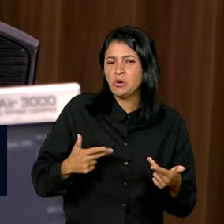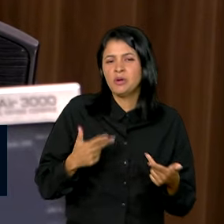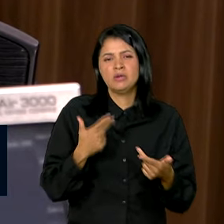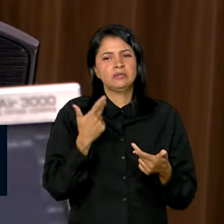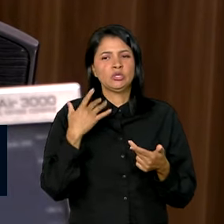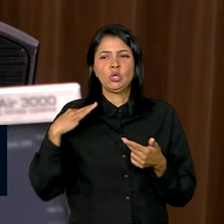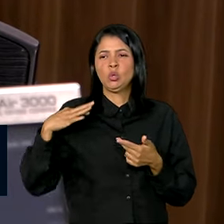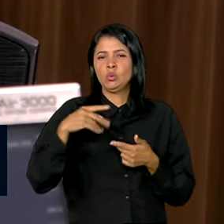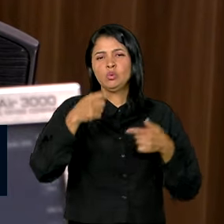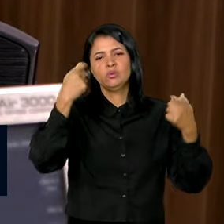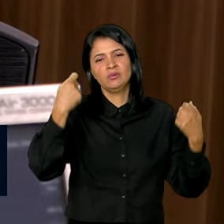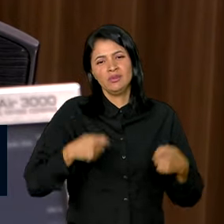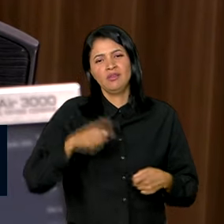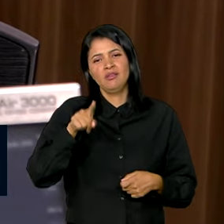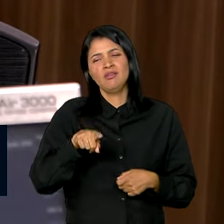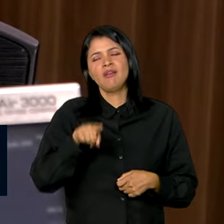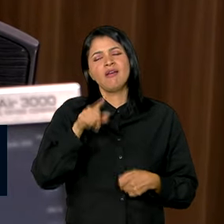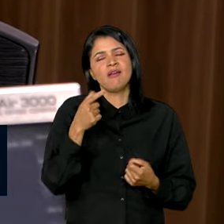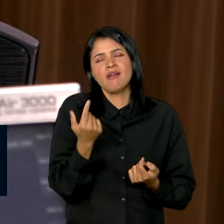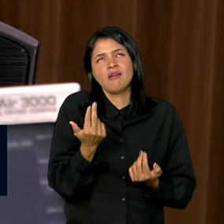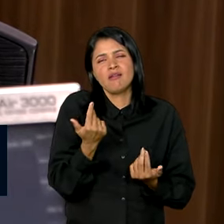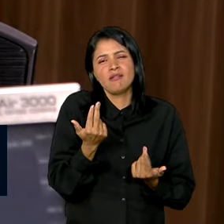de tudo aquilo que significa